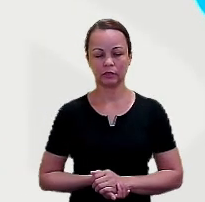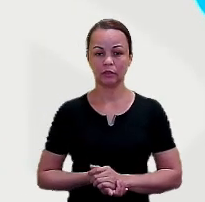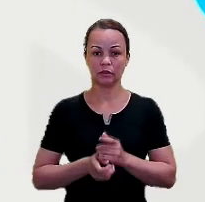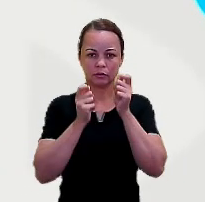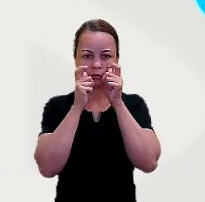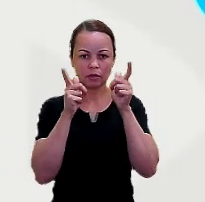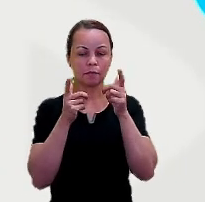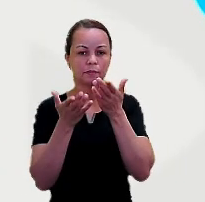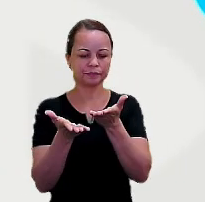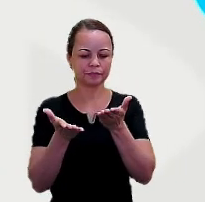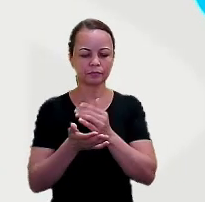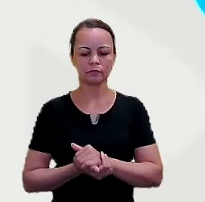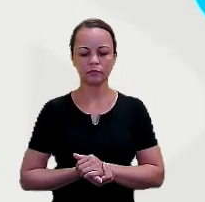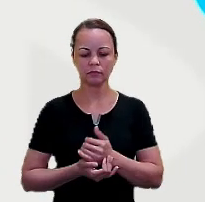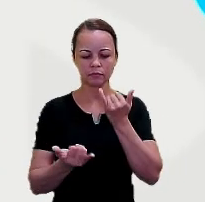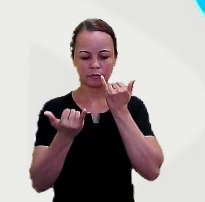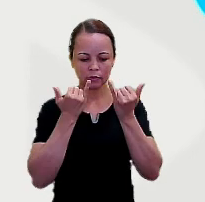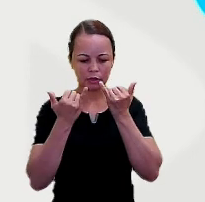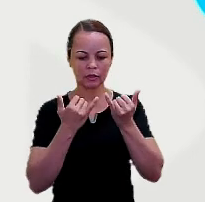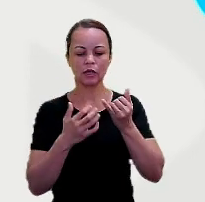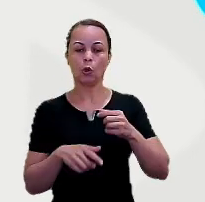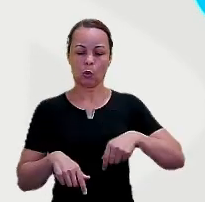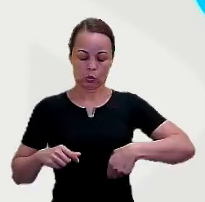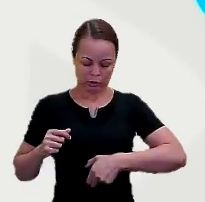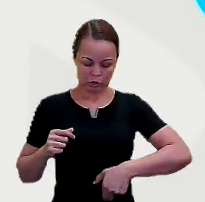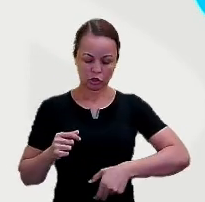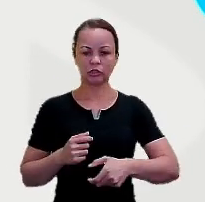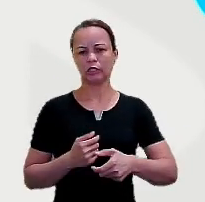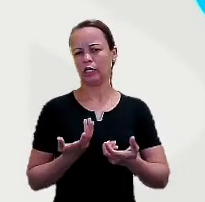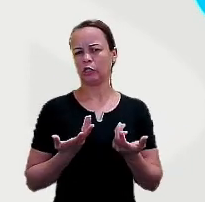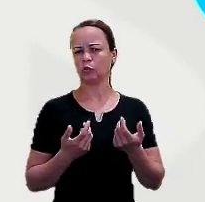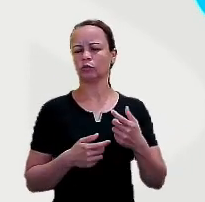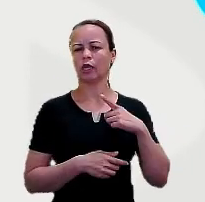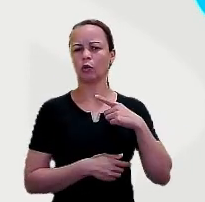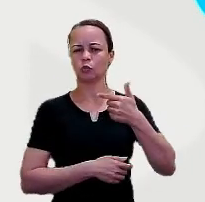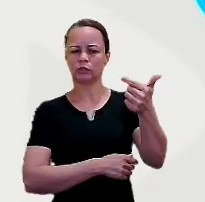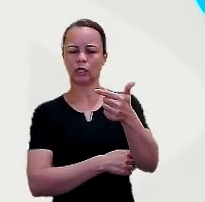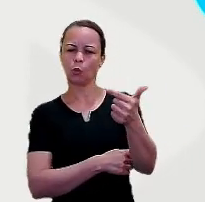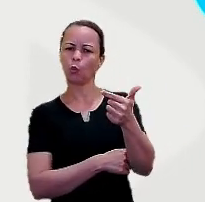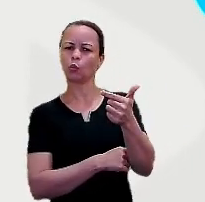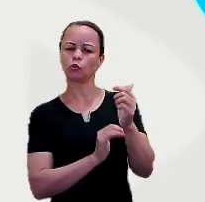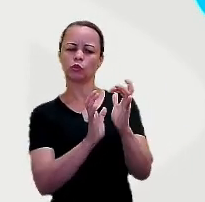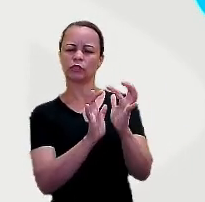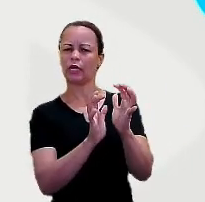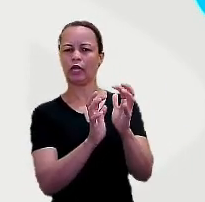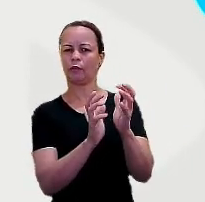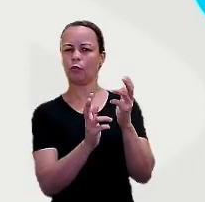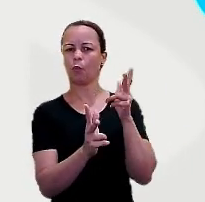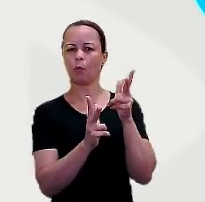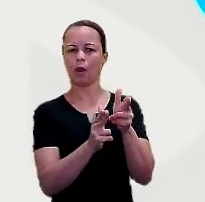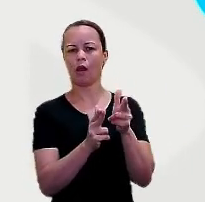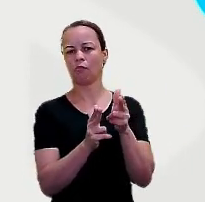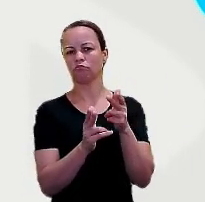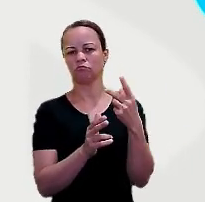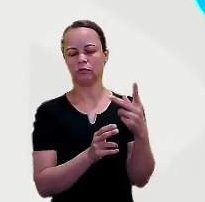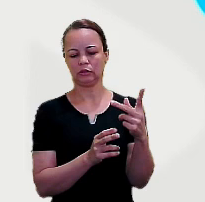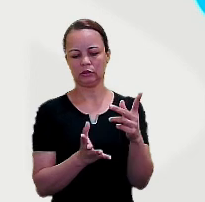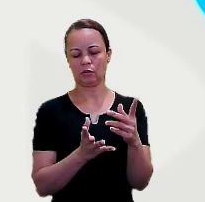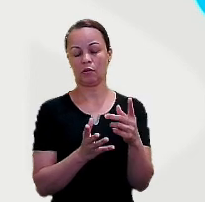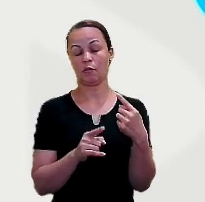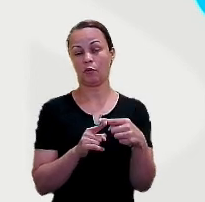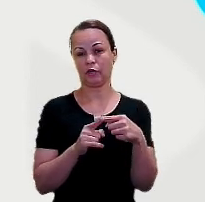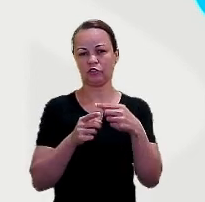O intestino é chamado de segundo cérebro. Com certeza você já deve ter ouvido isso, porque a gente em outras aulas já falou sobre